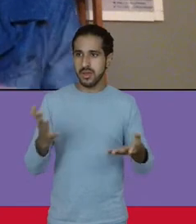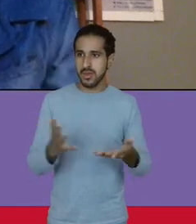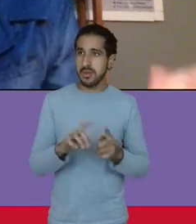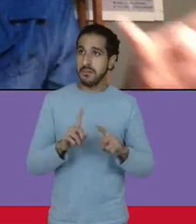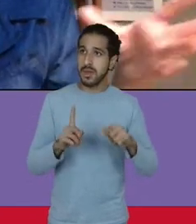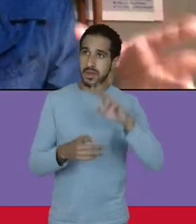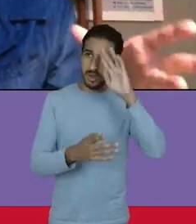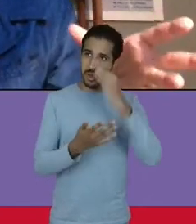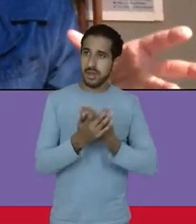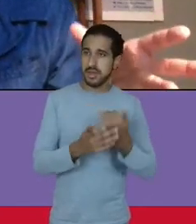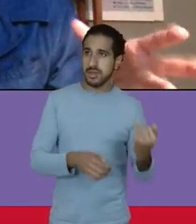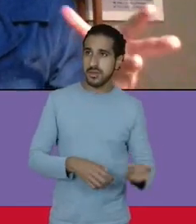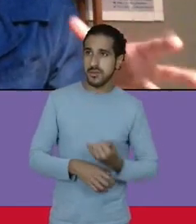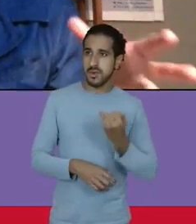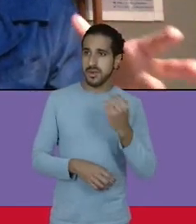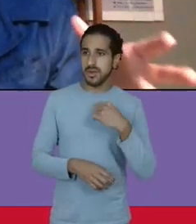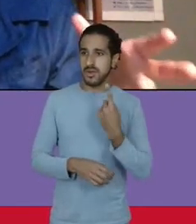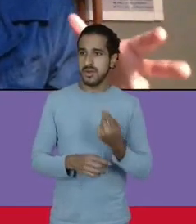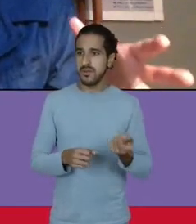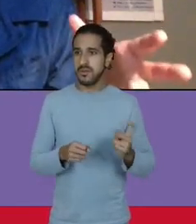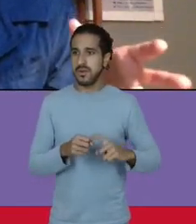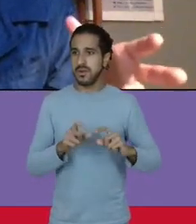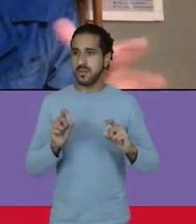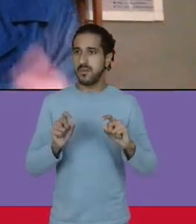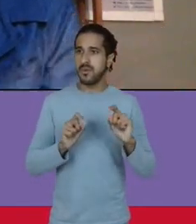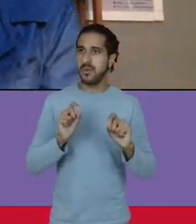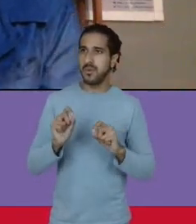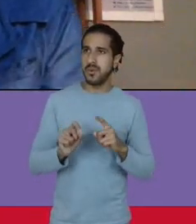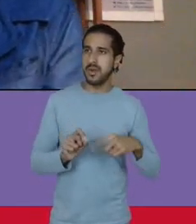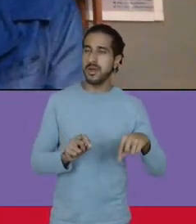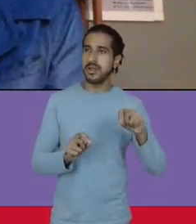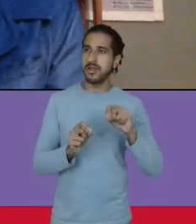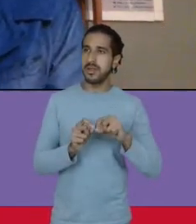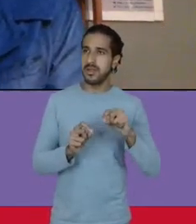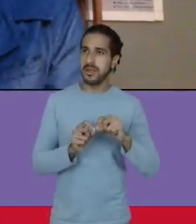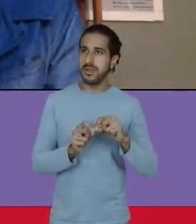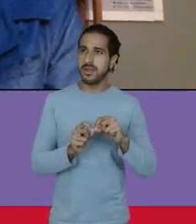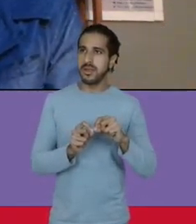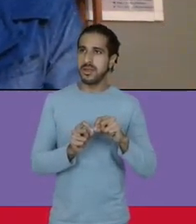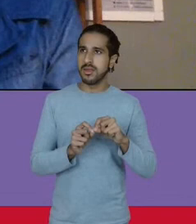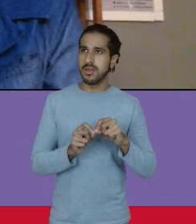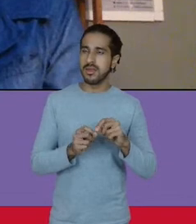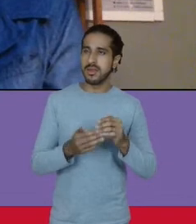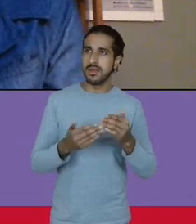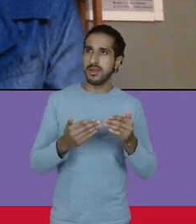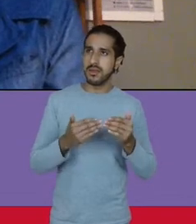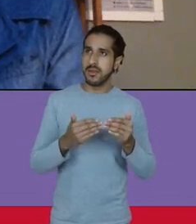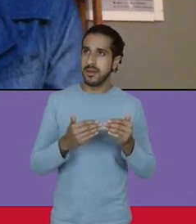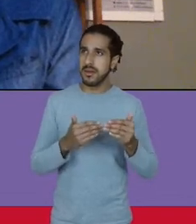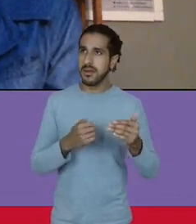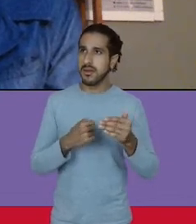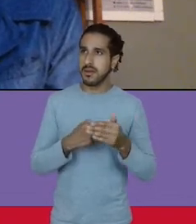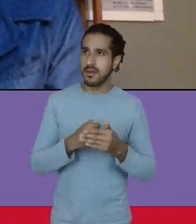mas eu acho que é importante retomar um pouco o que foi feito, né, a partir Sim. ali